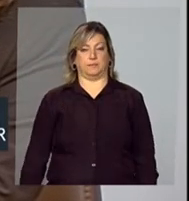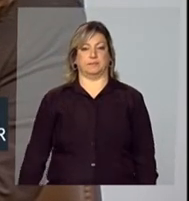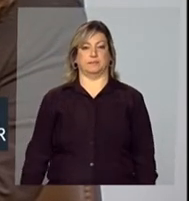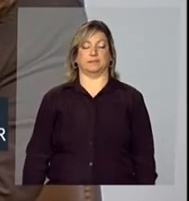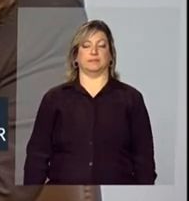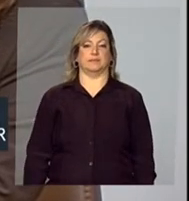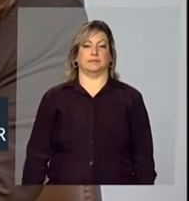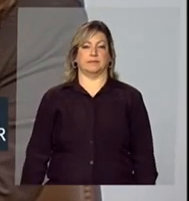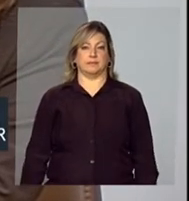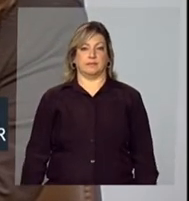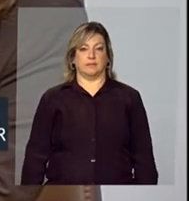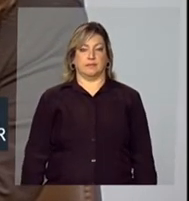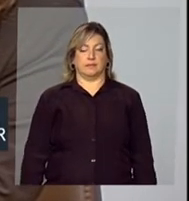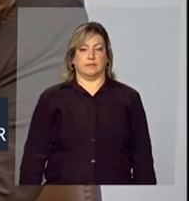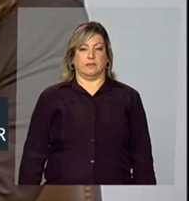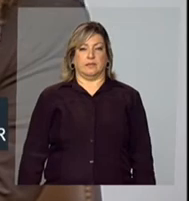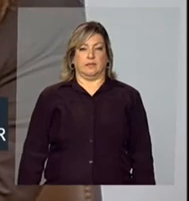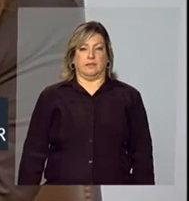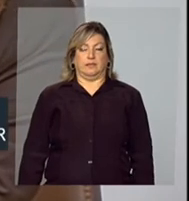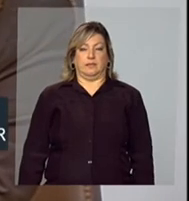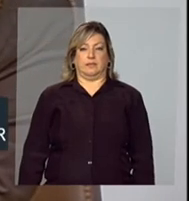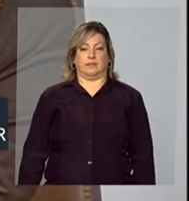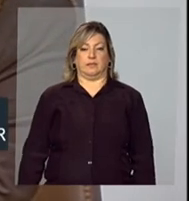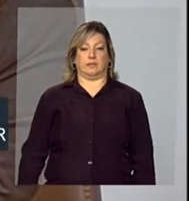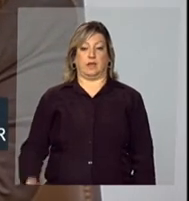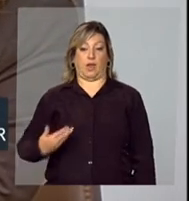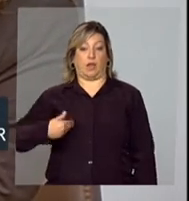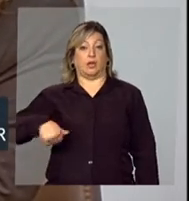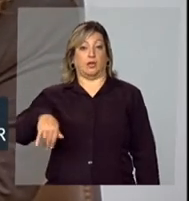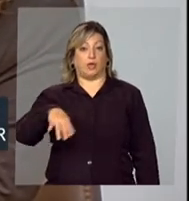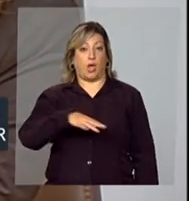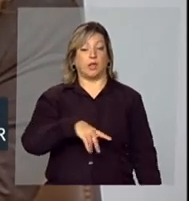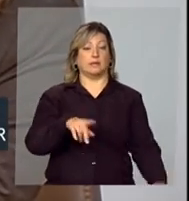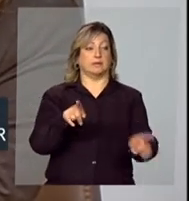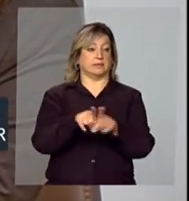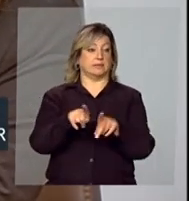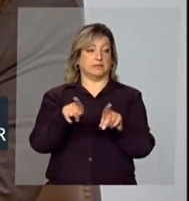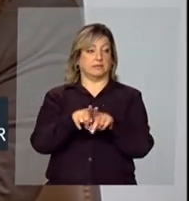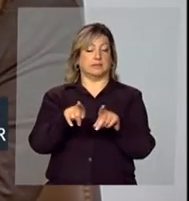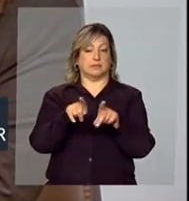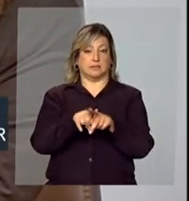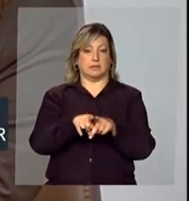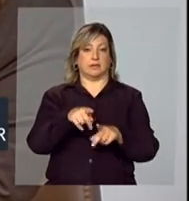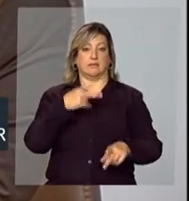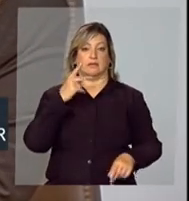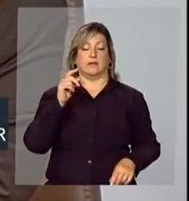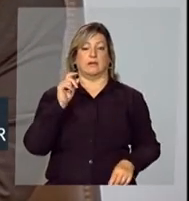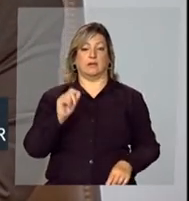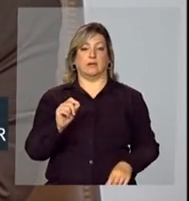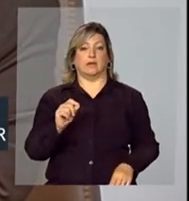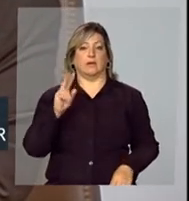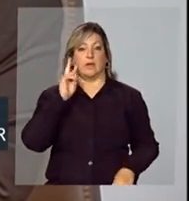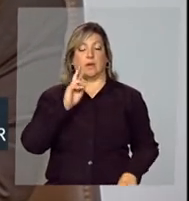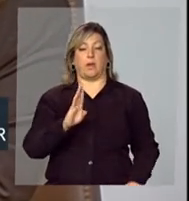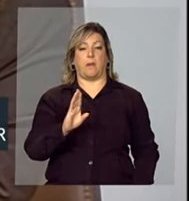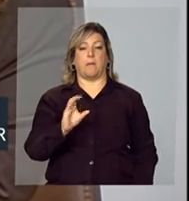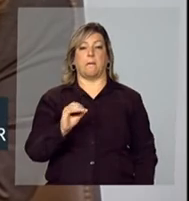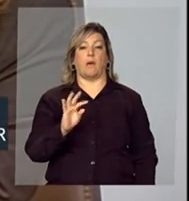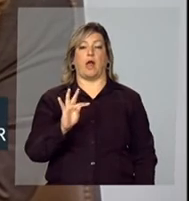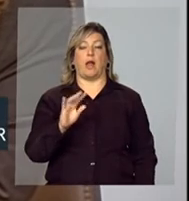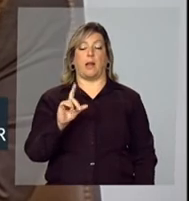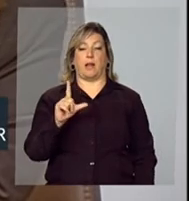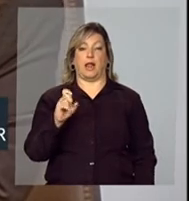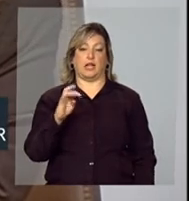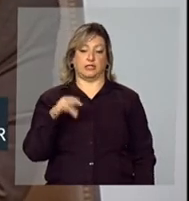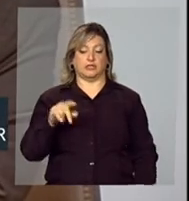e é nós destacamos também no boletim o aumento das demandas